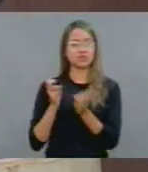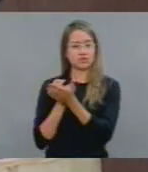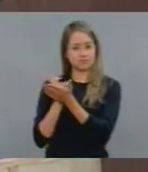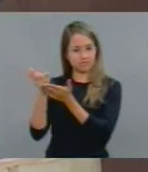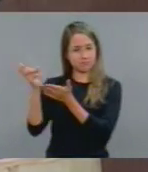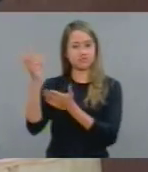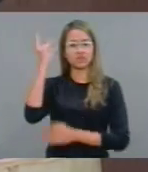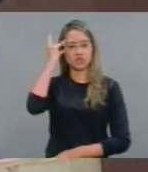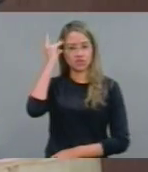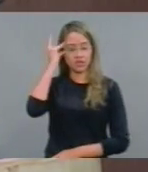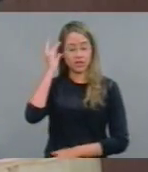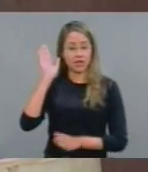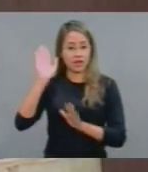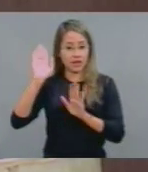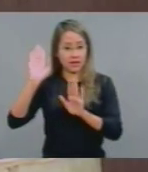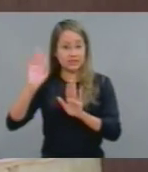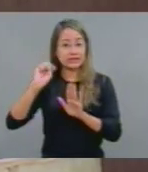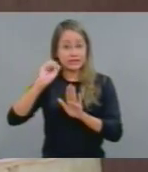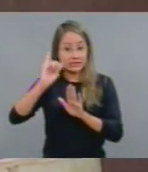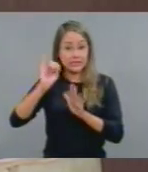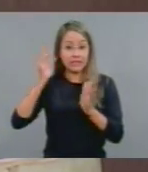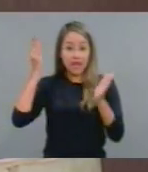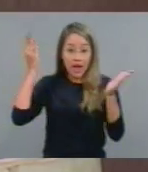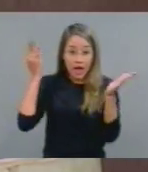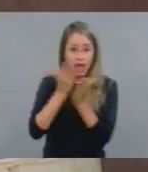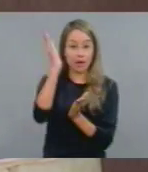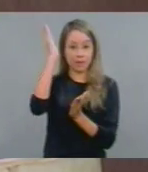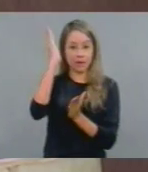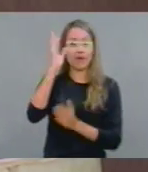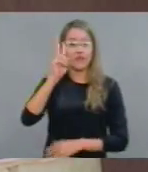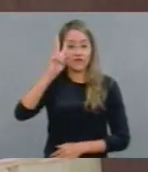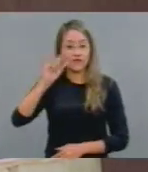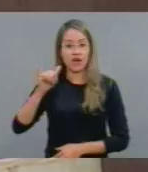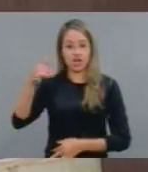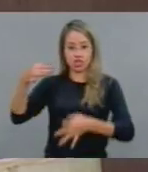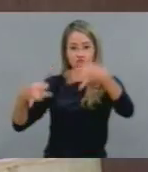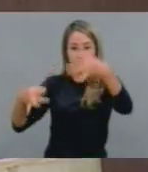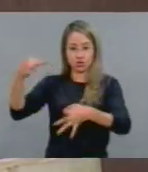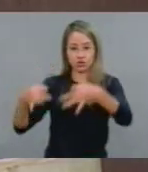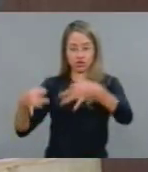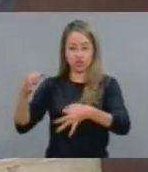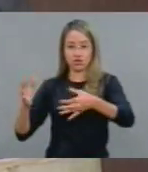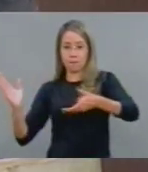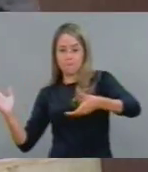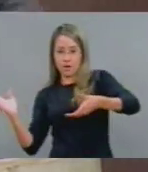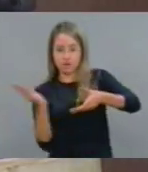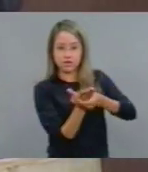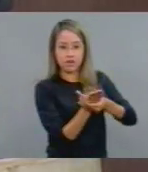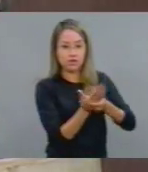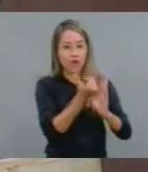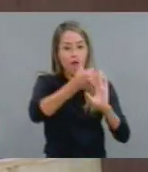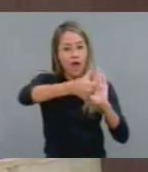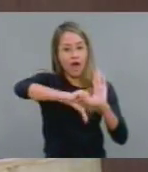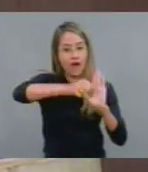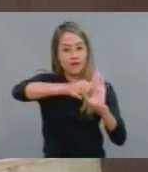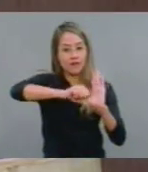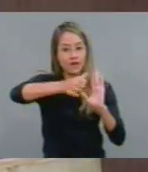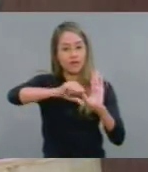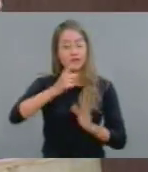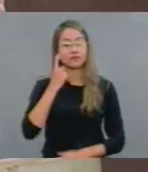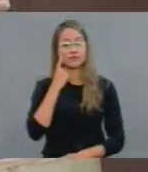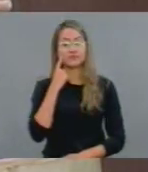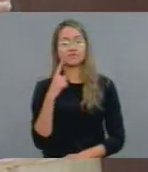um julgamento político que deve ter um rito jurídico. Deve obedecer um rito jurídico. O que nós estamos vendo